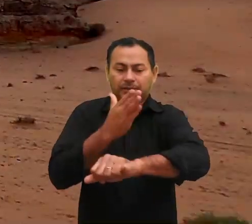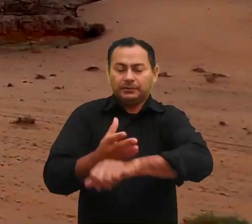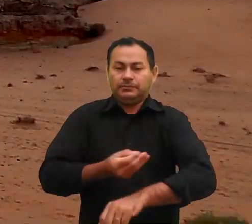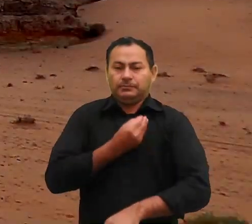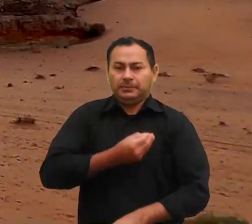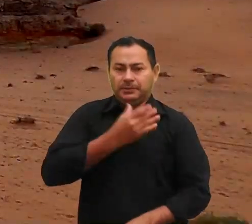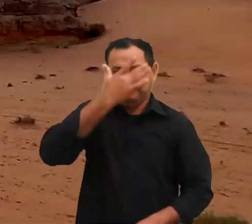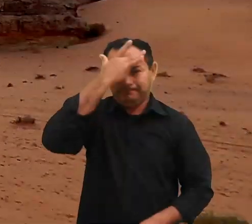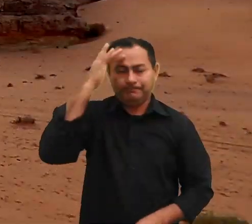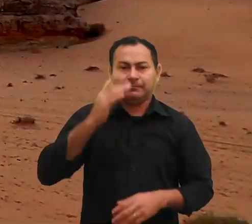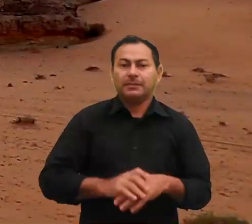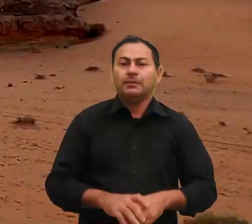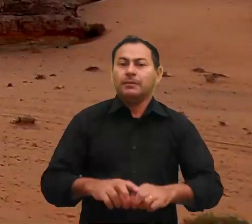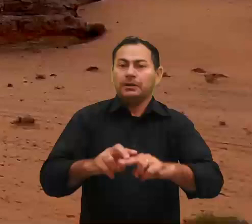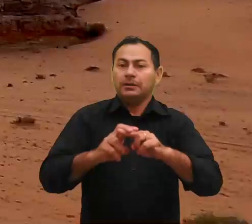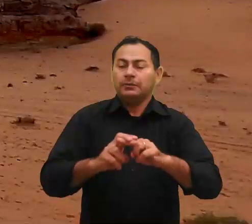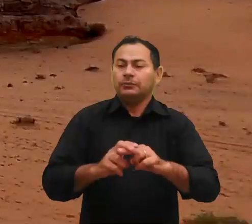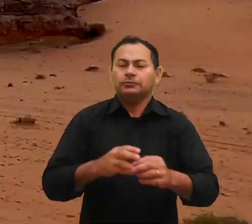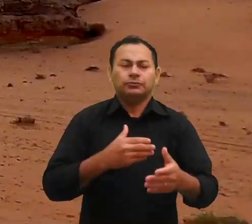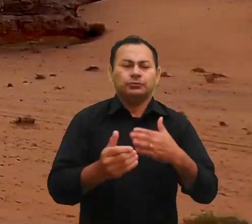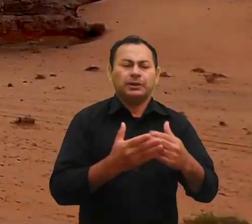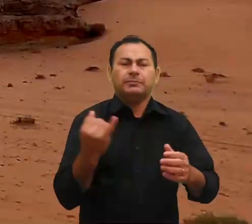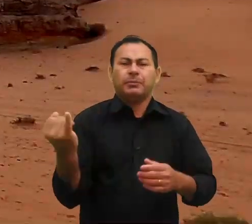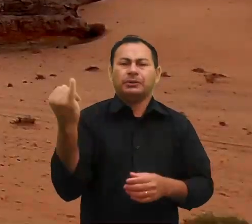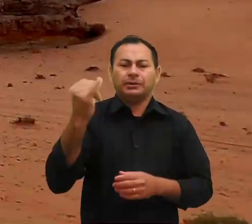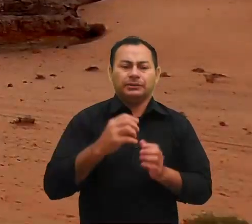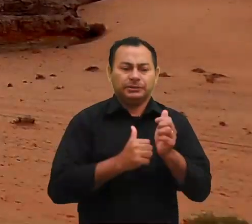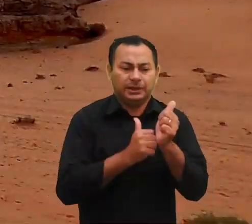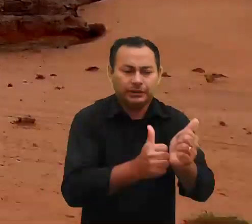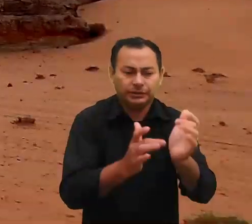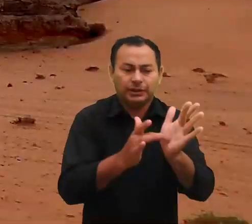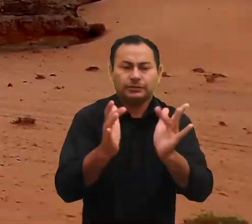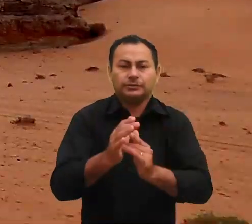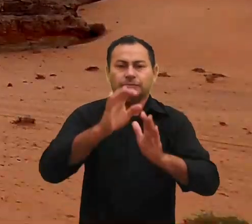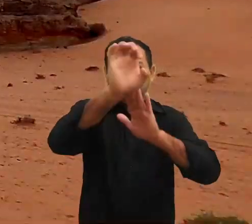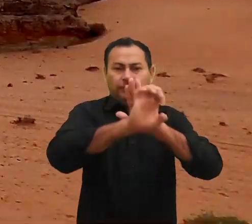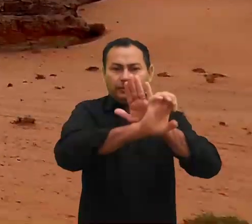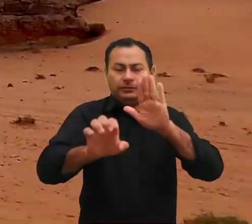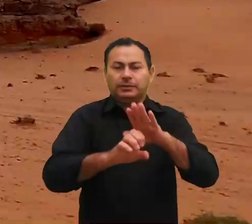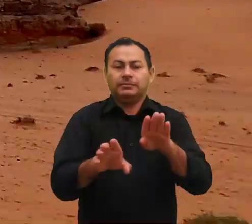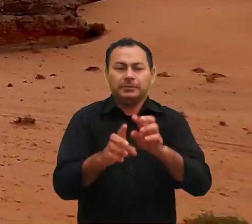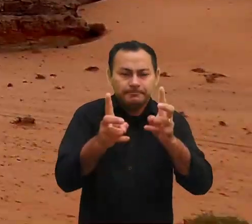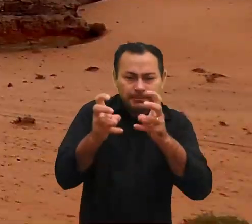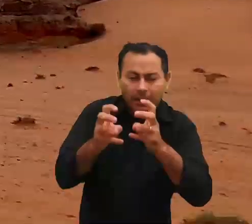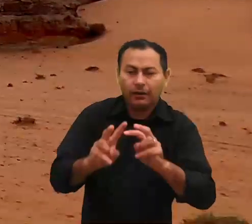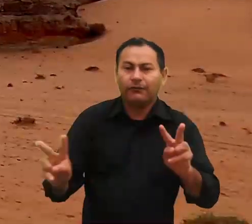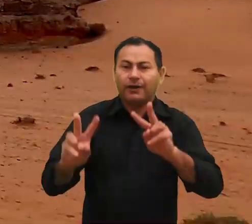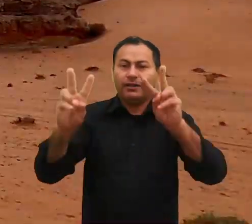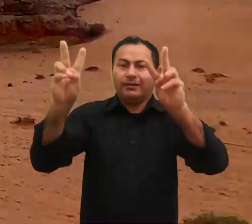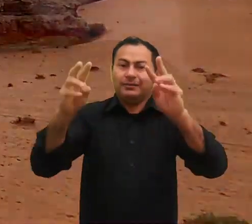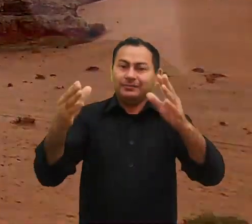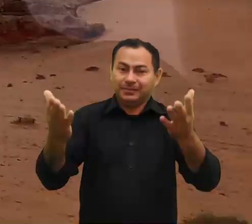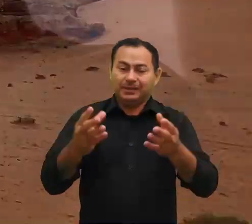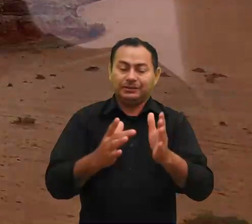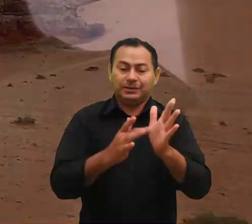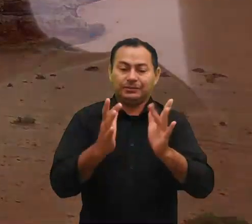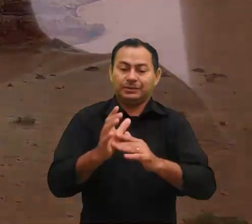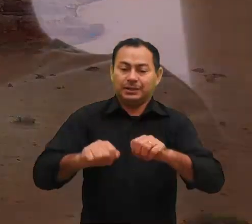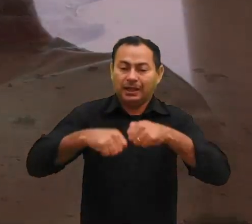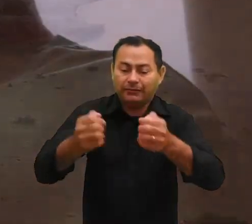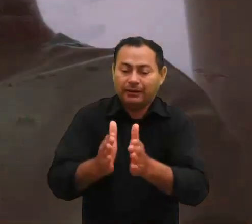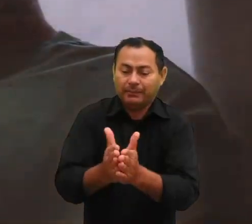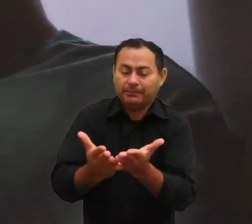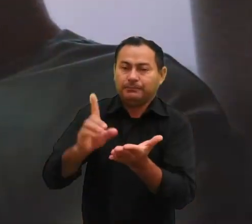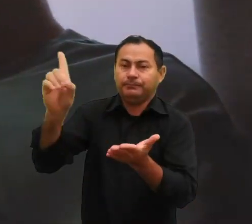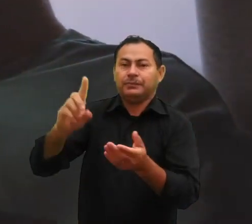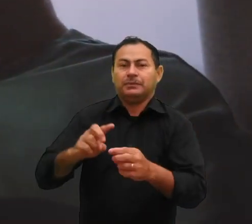dessas pessoas. Nunca foi tão importante para o povo de Deus seguir Jesus através dos evangelhos e observar o valor que ele dava